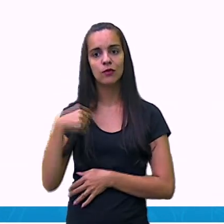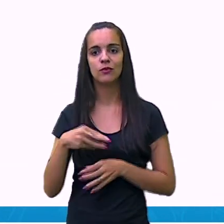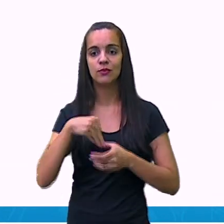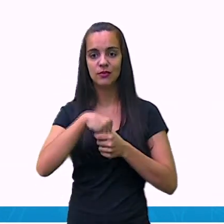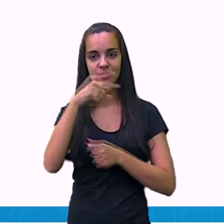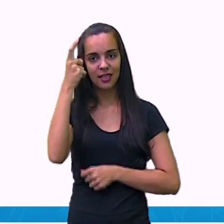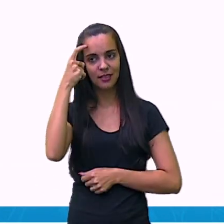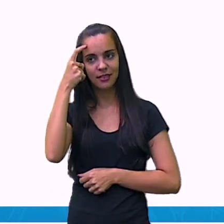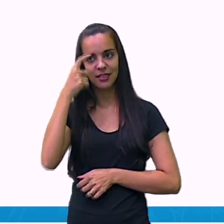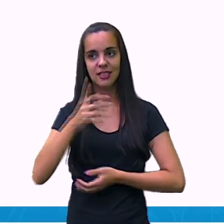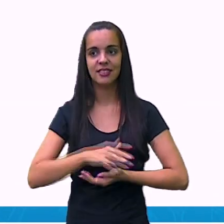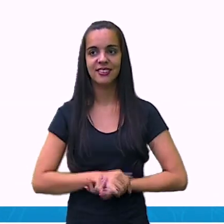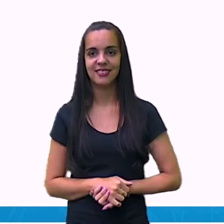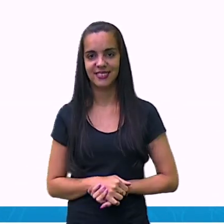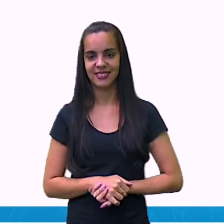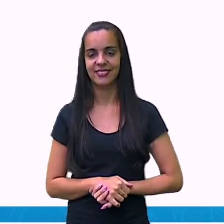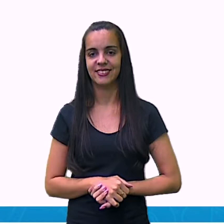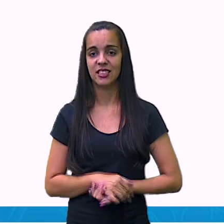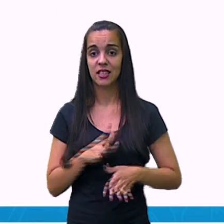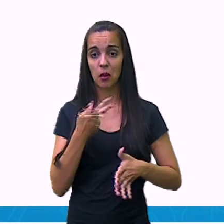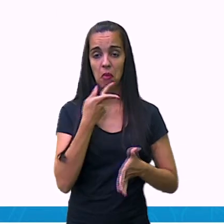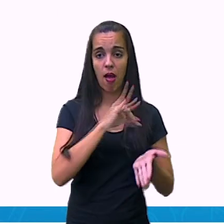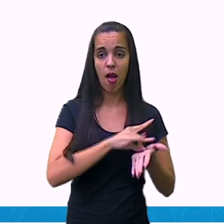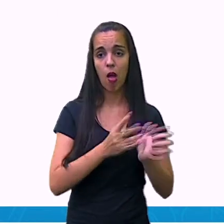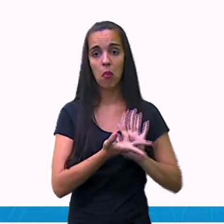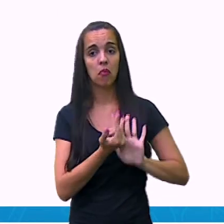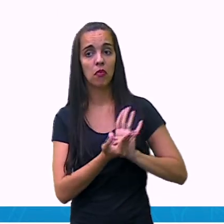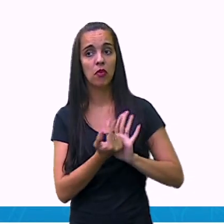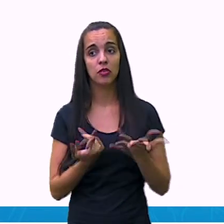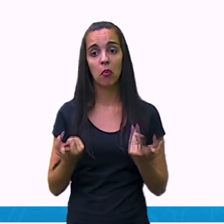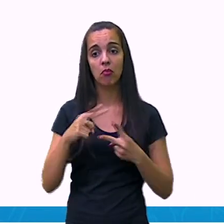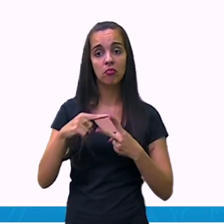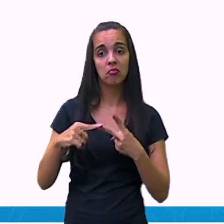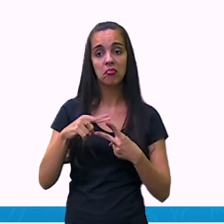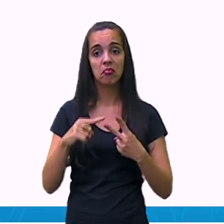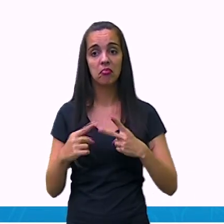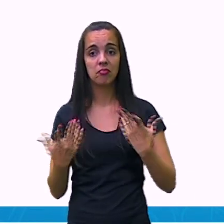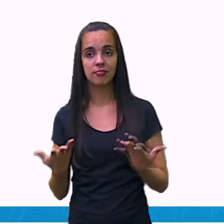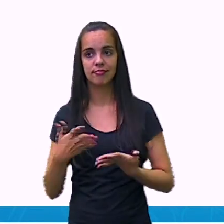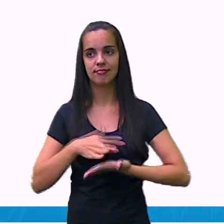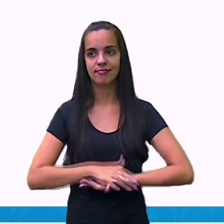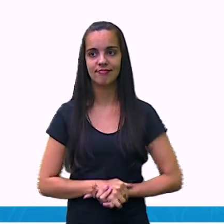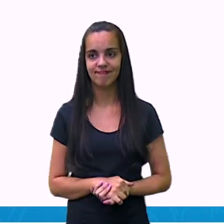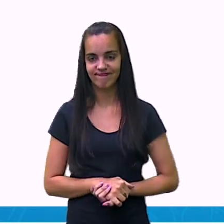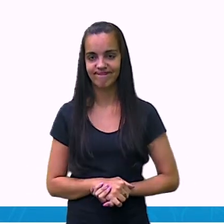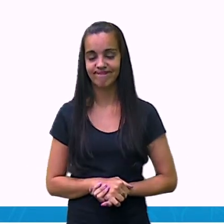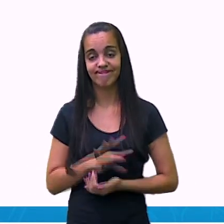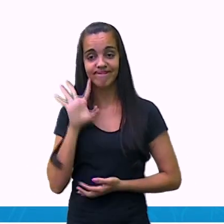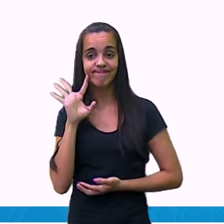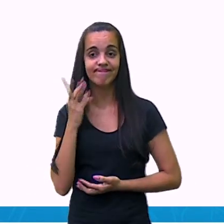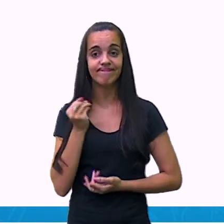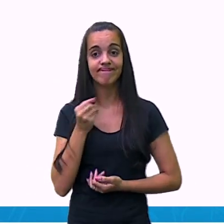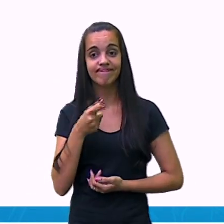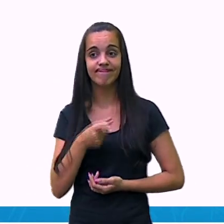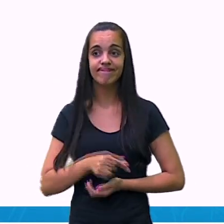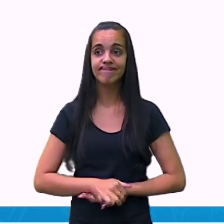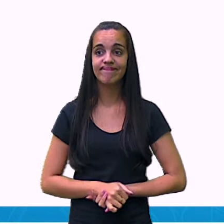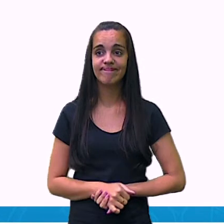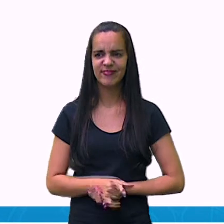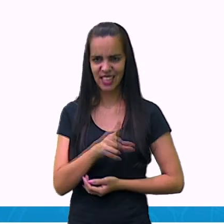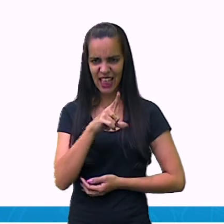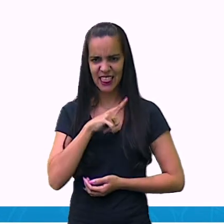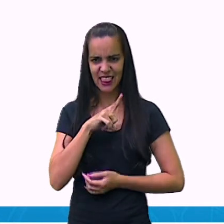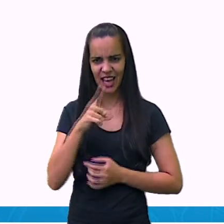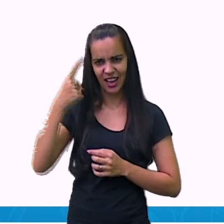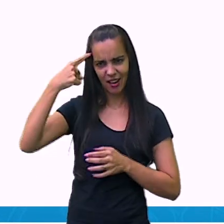no sentido real ou figurado, gente? O que vocês acham? Cabeça tem parafuso? Tem parafuso